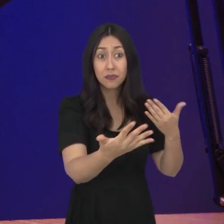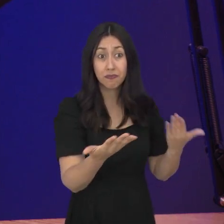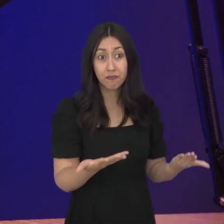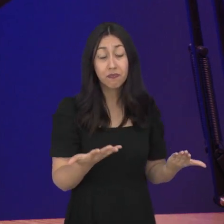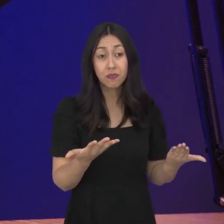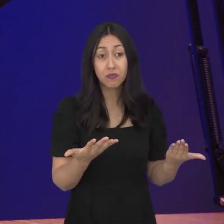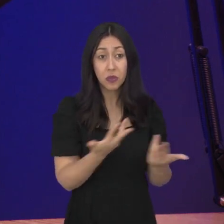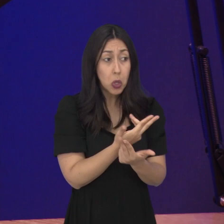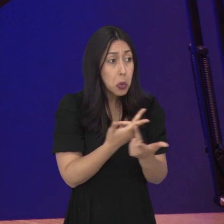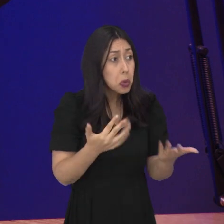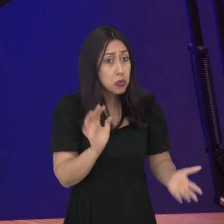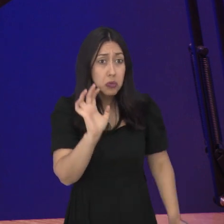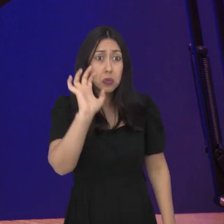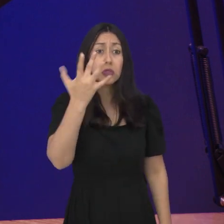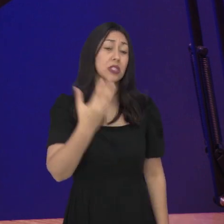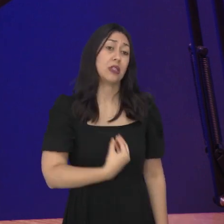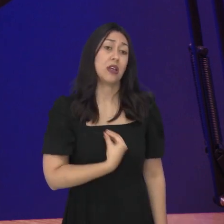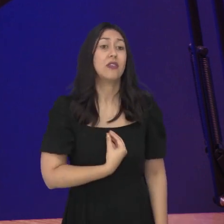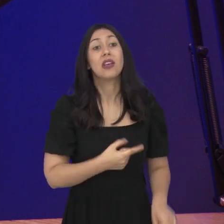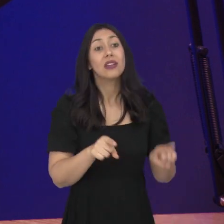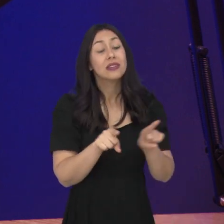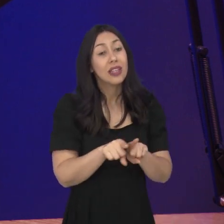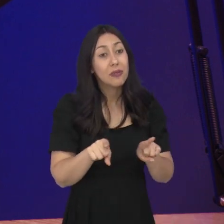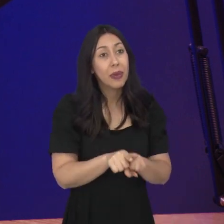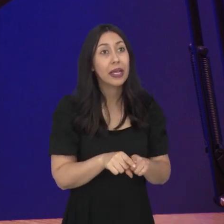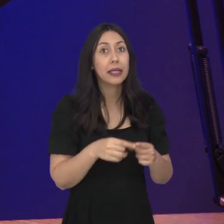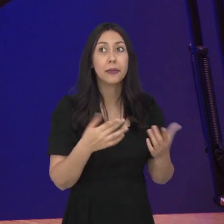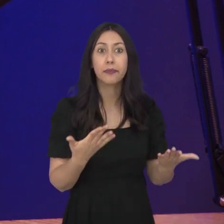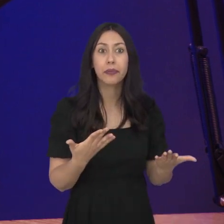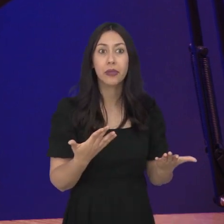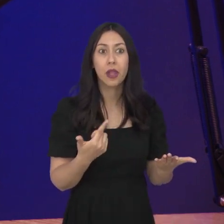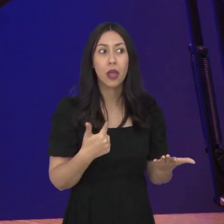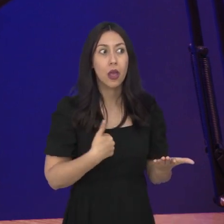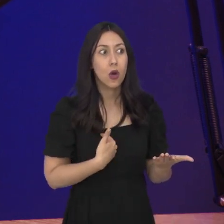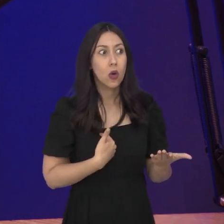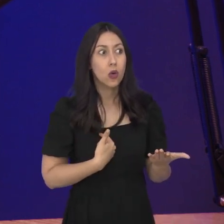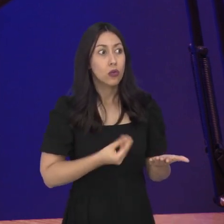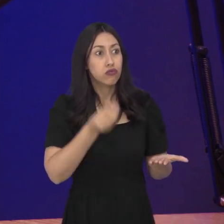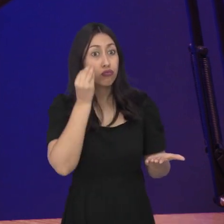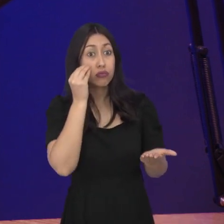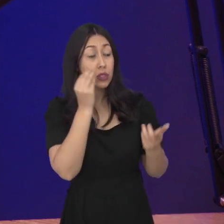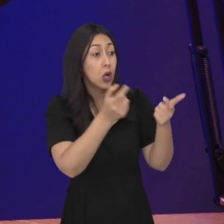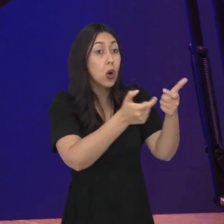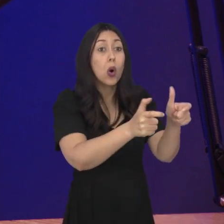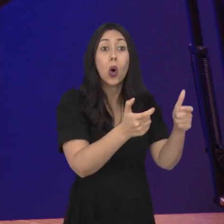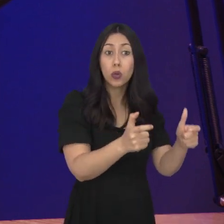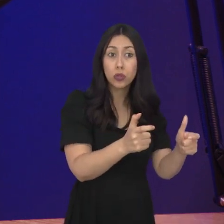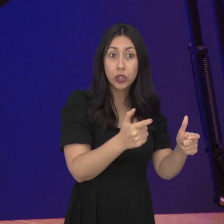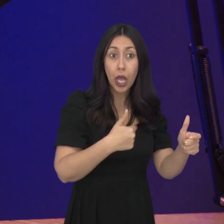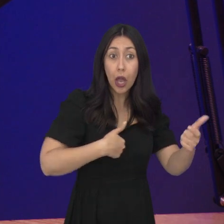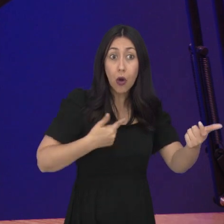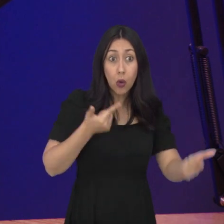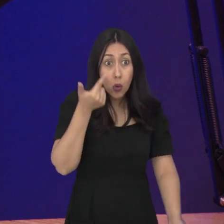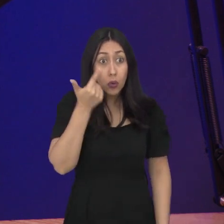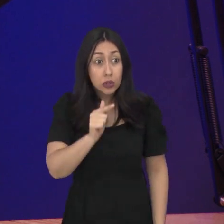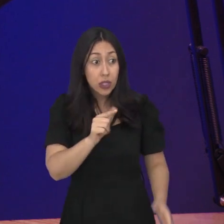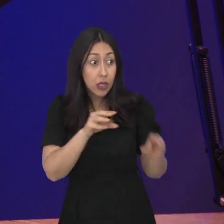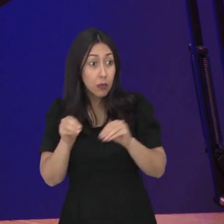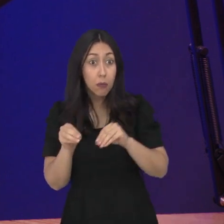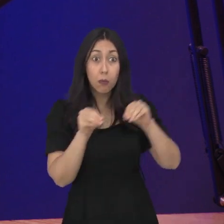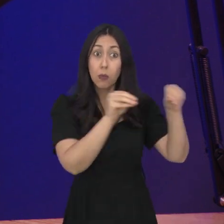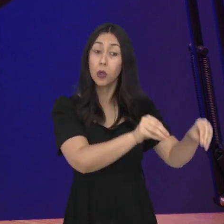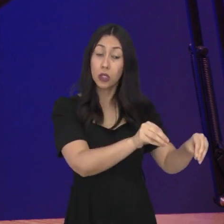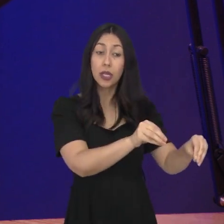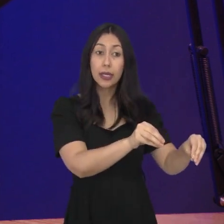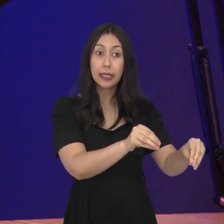seus próximos passos, os próximos passos da sua vida. Também tem toda essa questão de onde eu vou passar, será que eu vou conseguir ir para